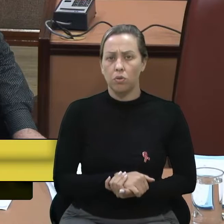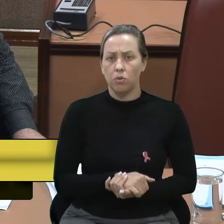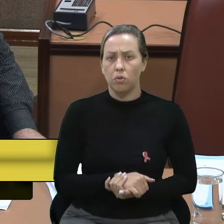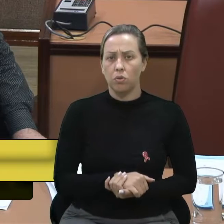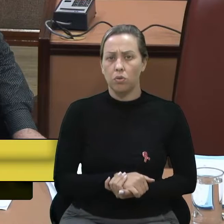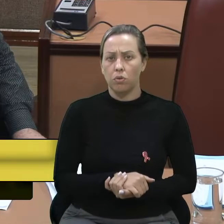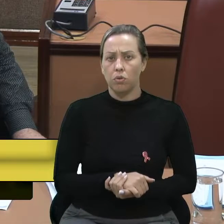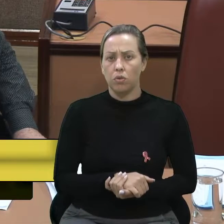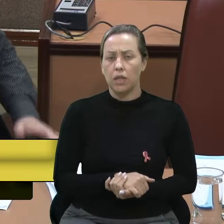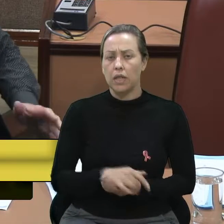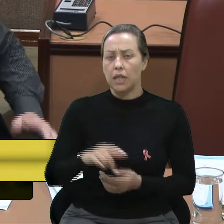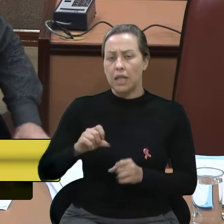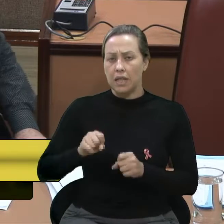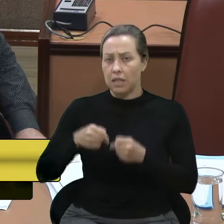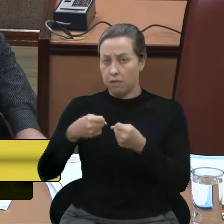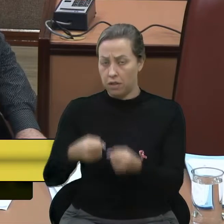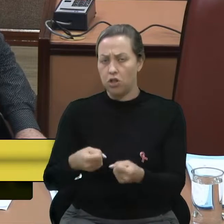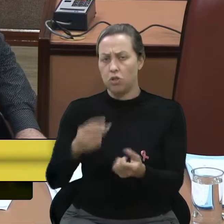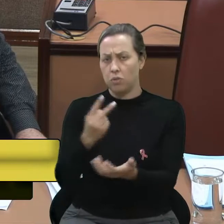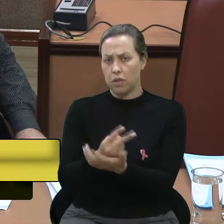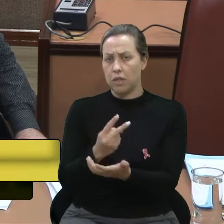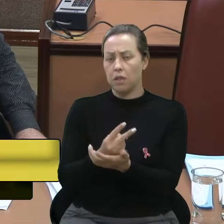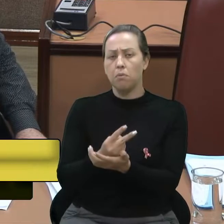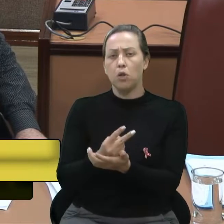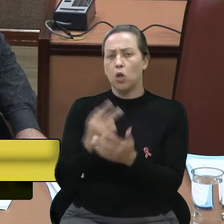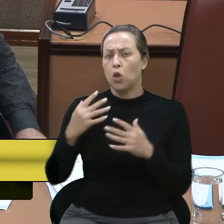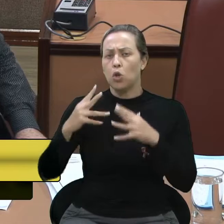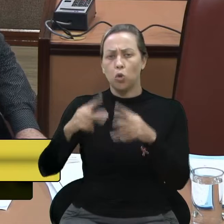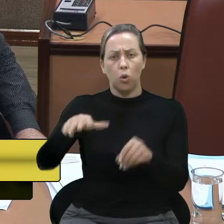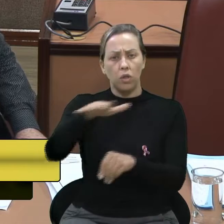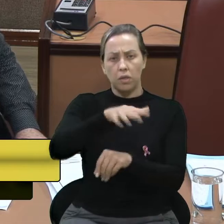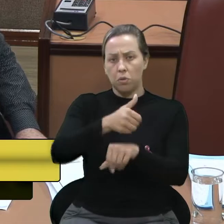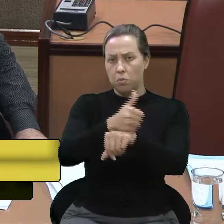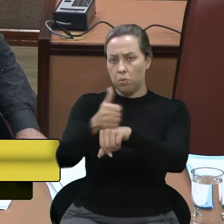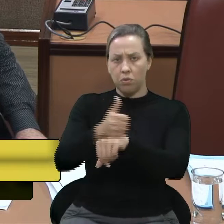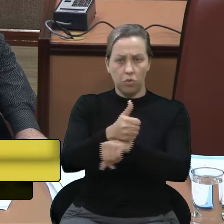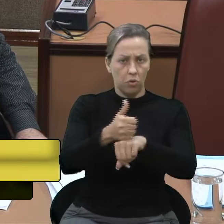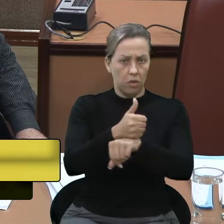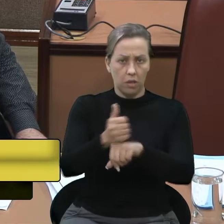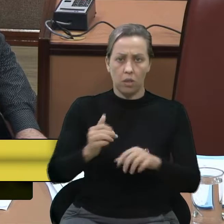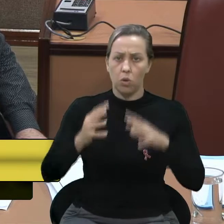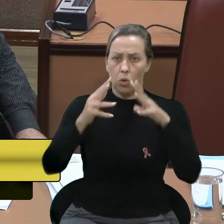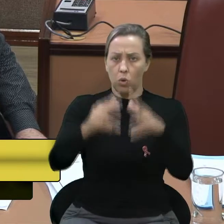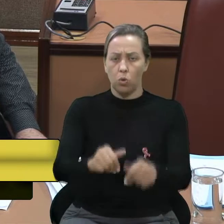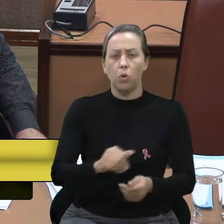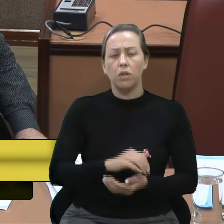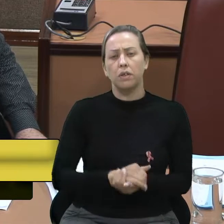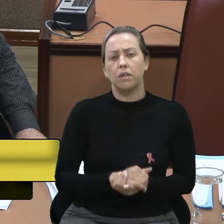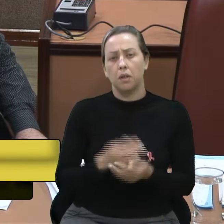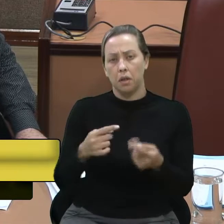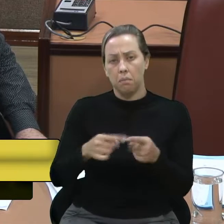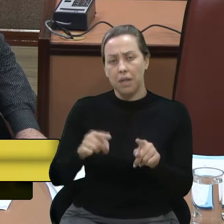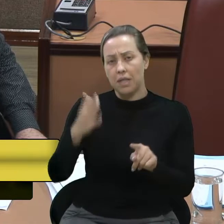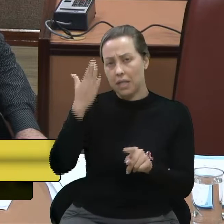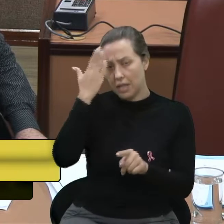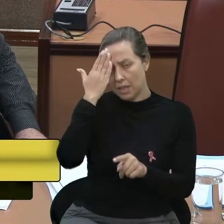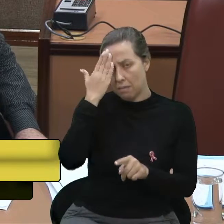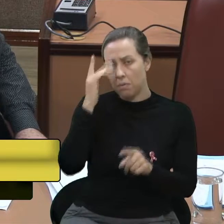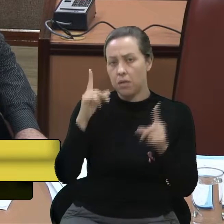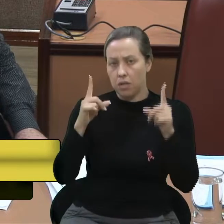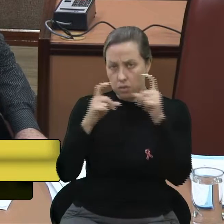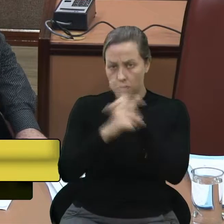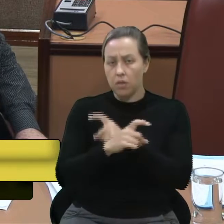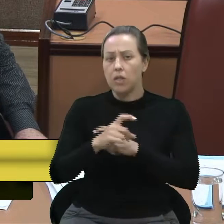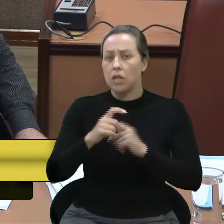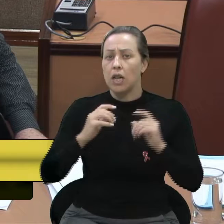tem defendido, e eu particularmente, todas as categorias, todas as profissões, Sabemos das dificuldades